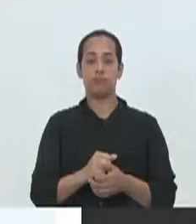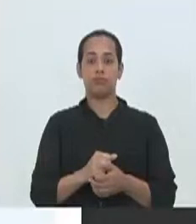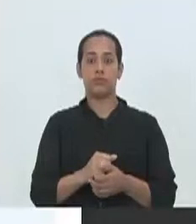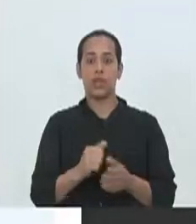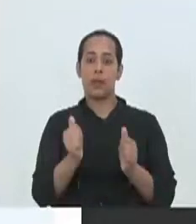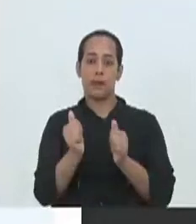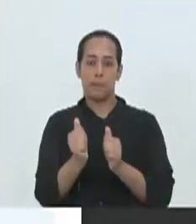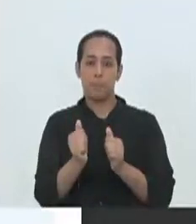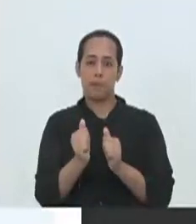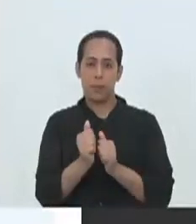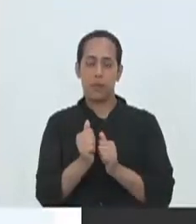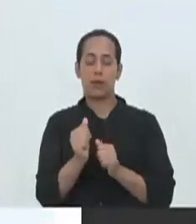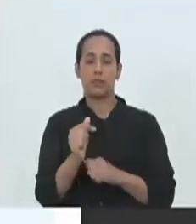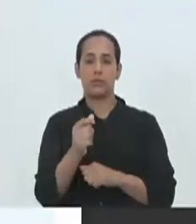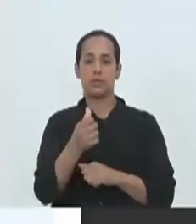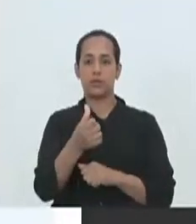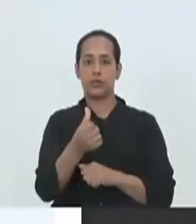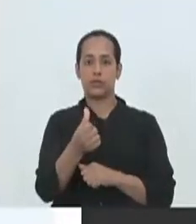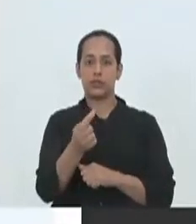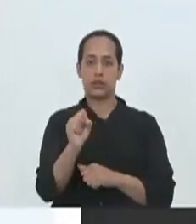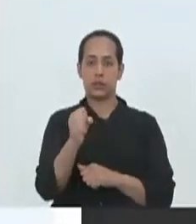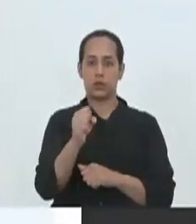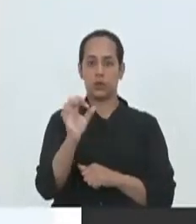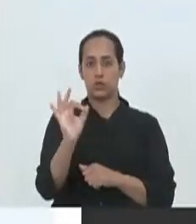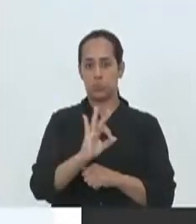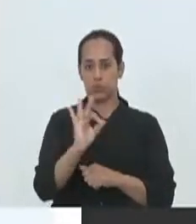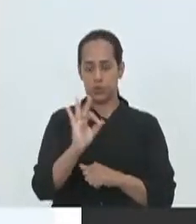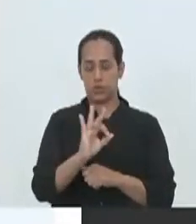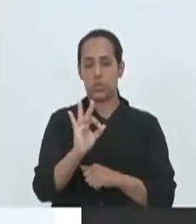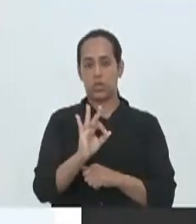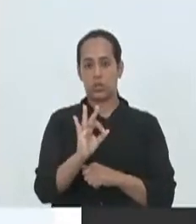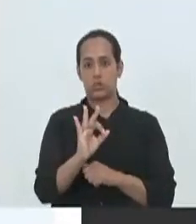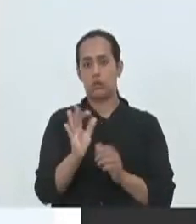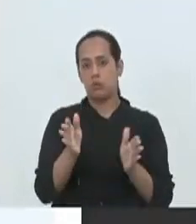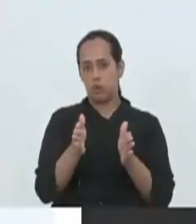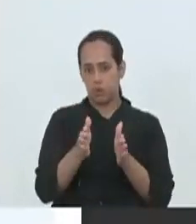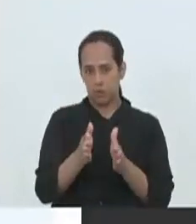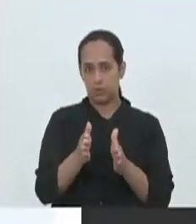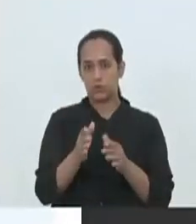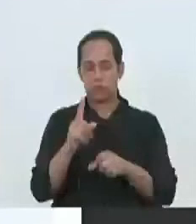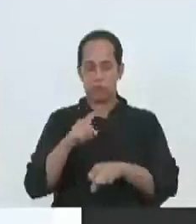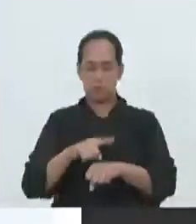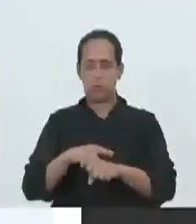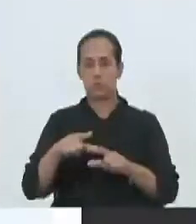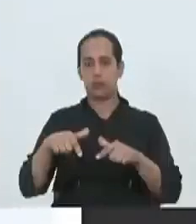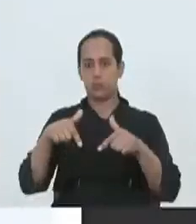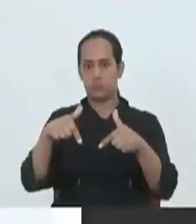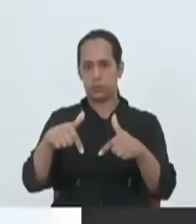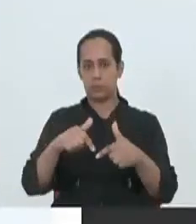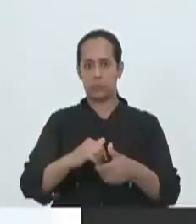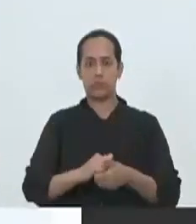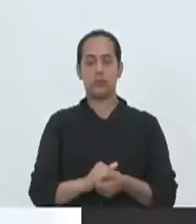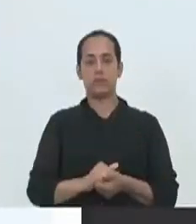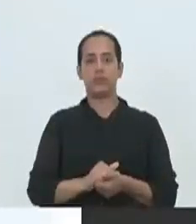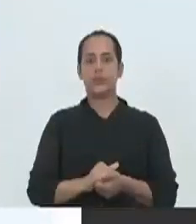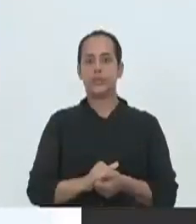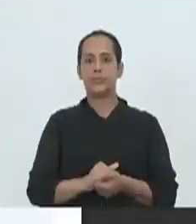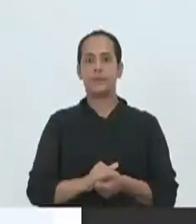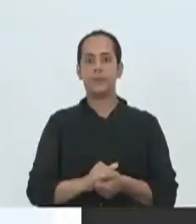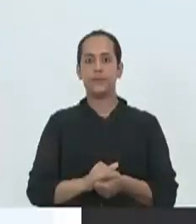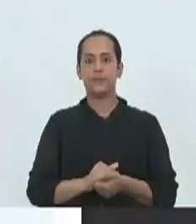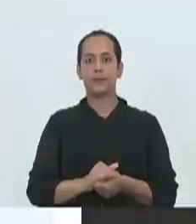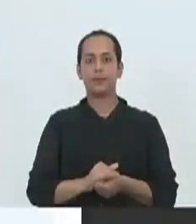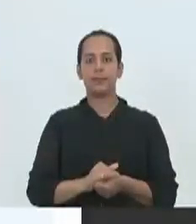é mais ou menos próximo do que esperaríamos para essa para esse momento do exercício quando a gente